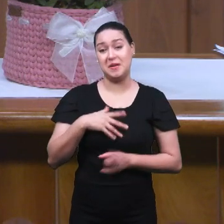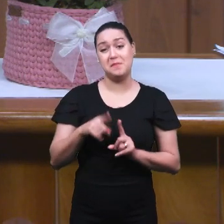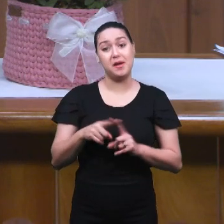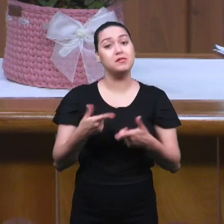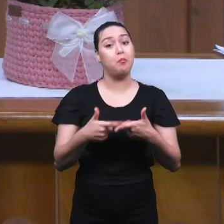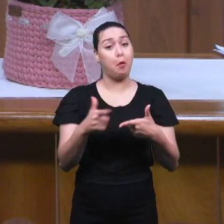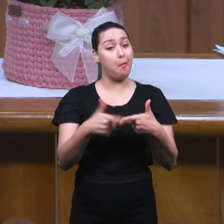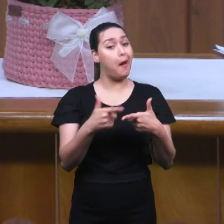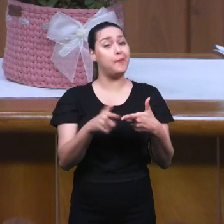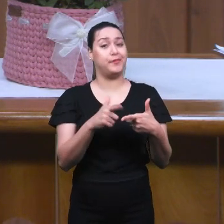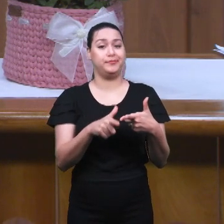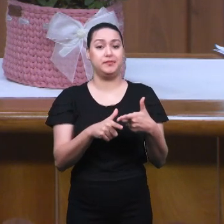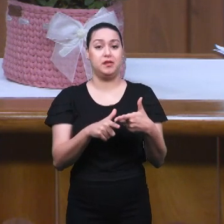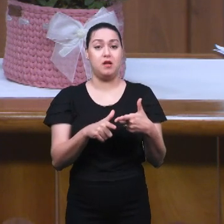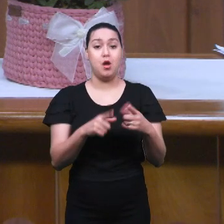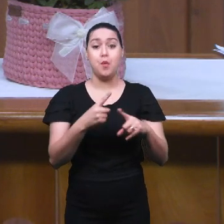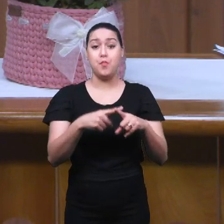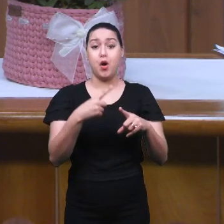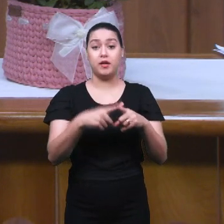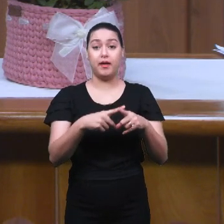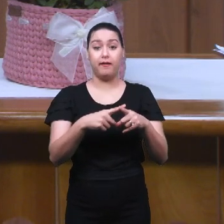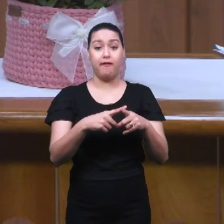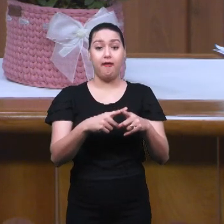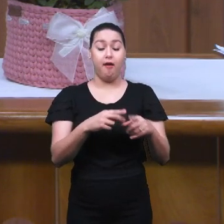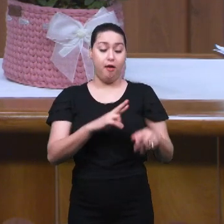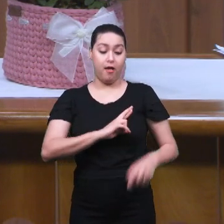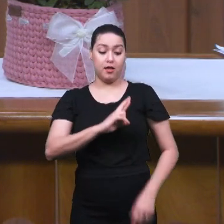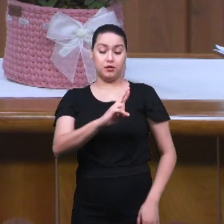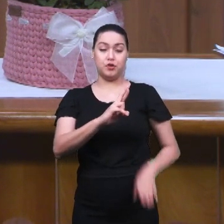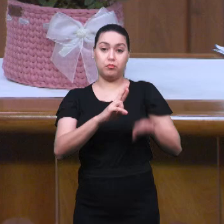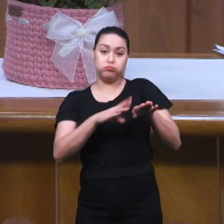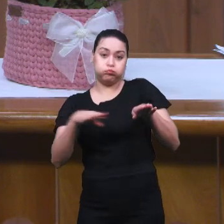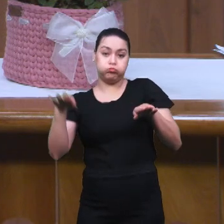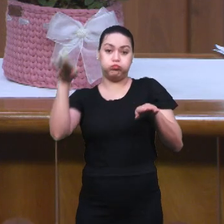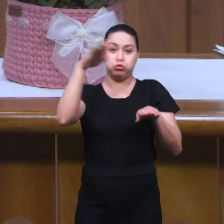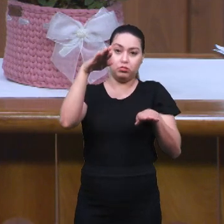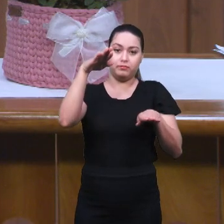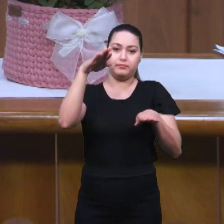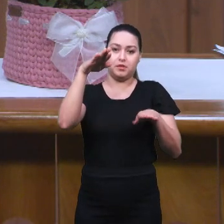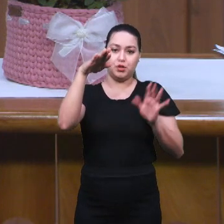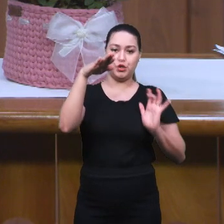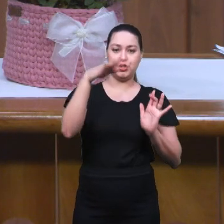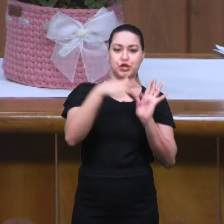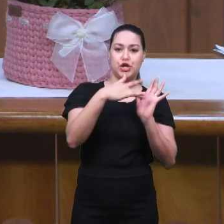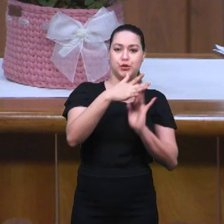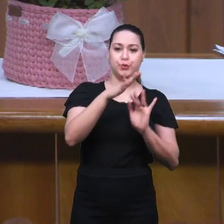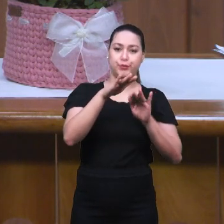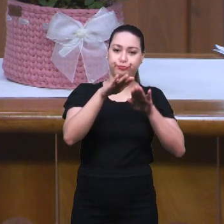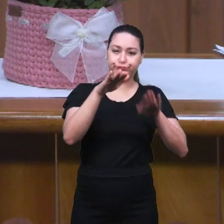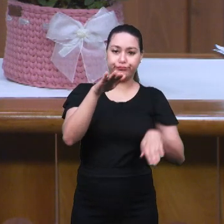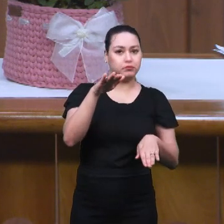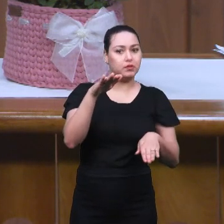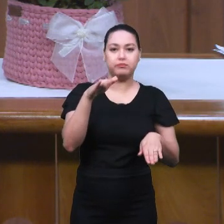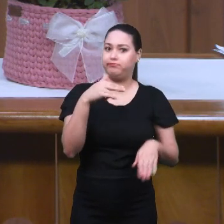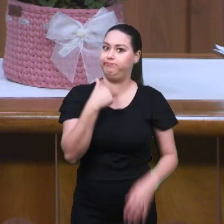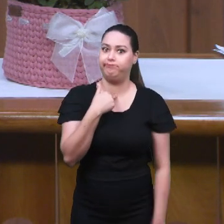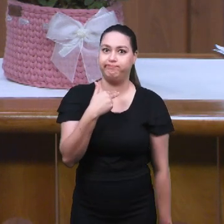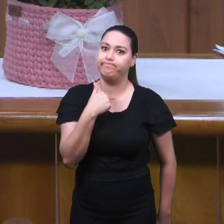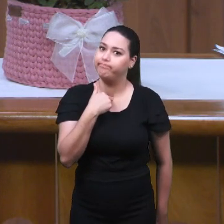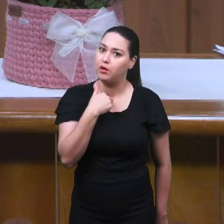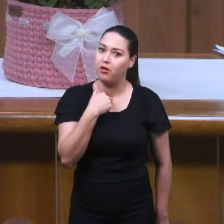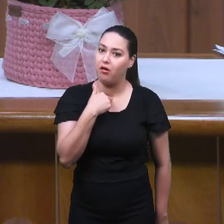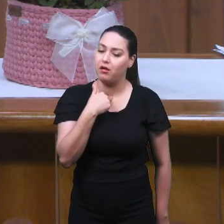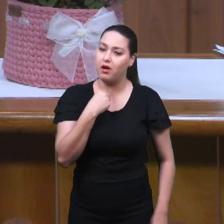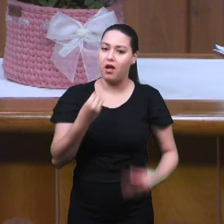quando ele gosta tanto da religião que se esquece de Jesus. Então ele faz tudo, ele vai à igreja, ele dá dinheiro,